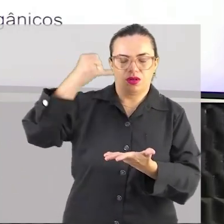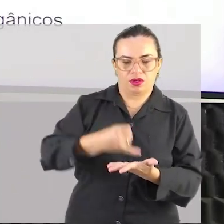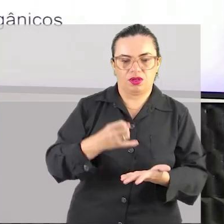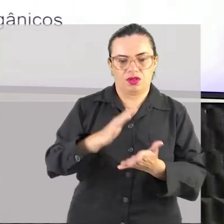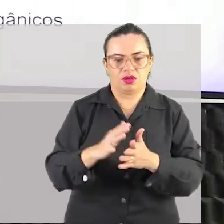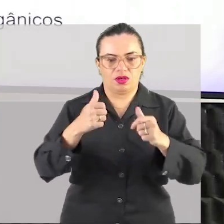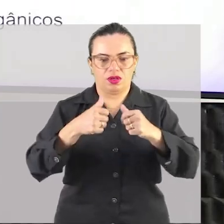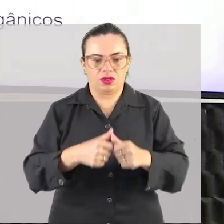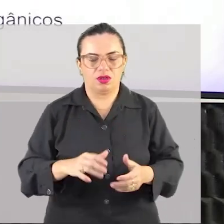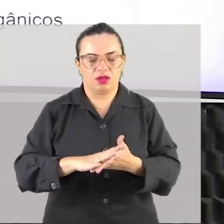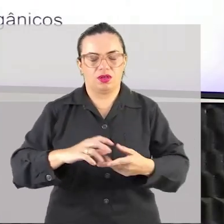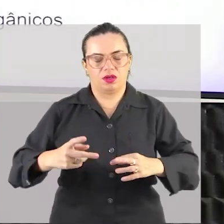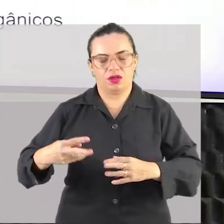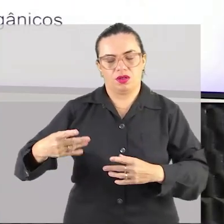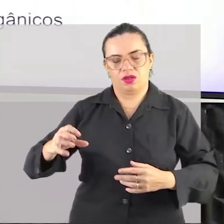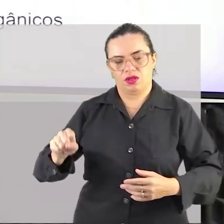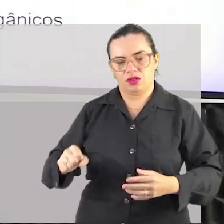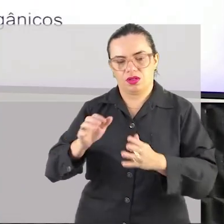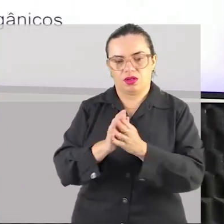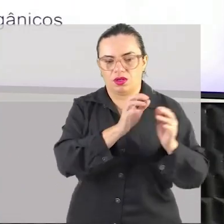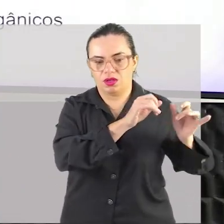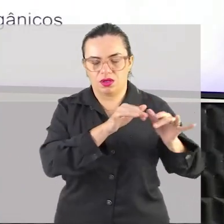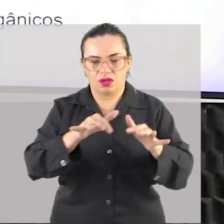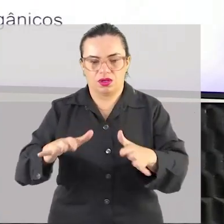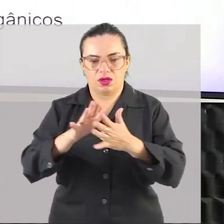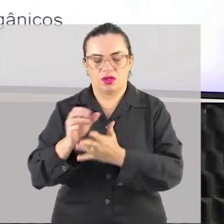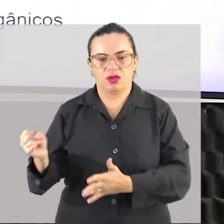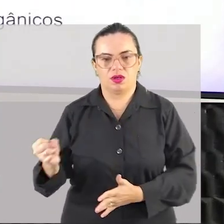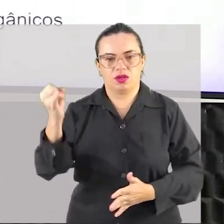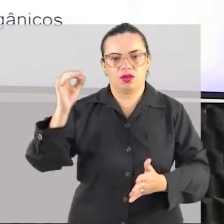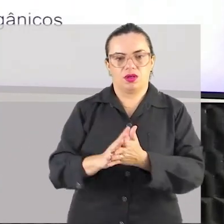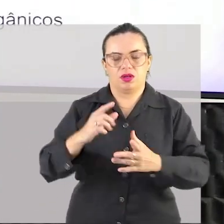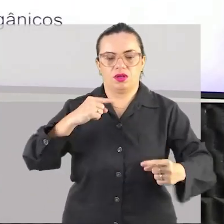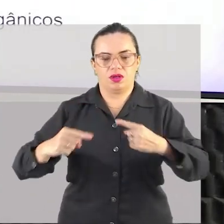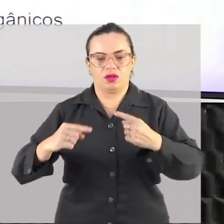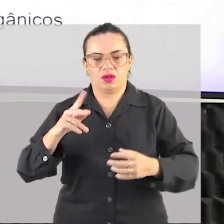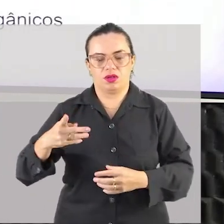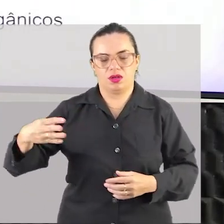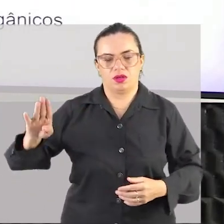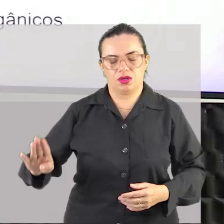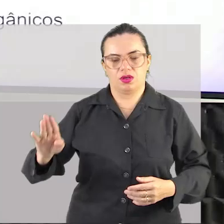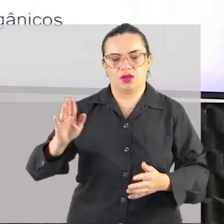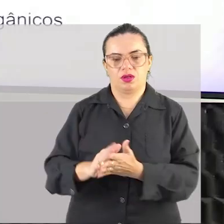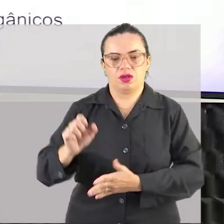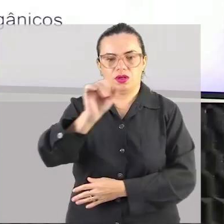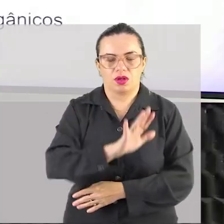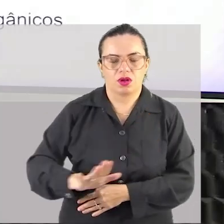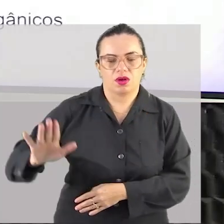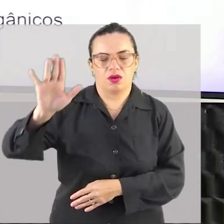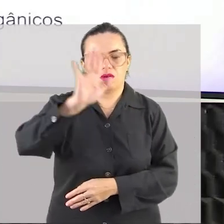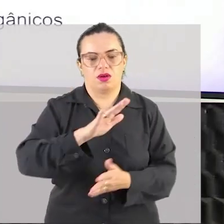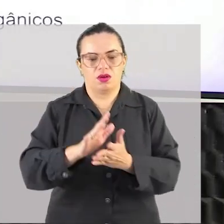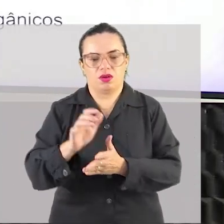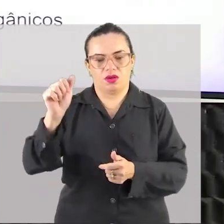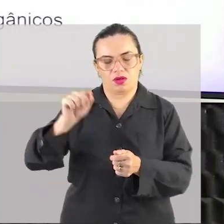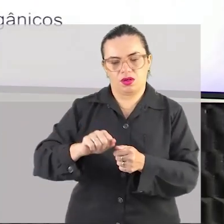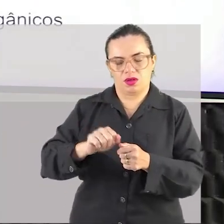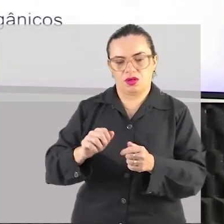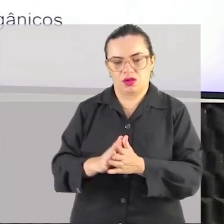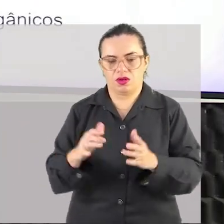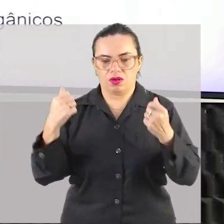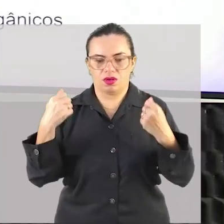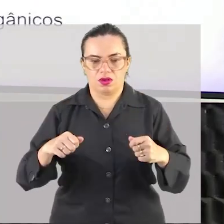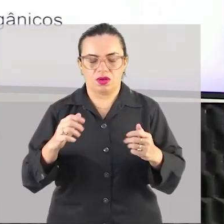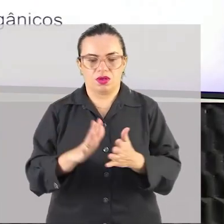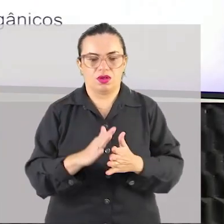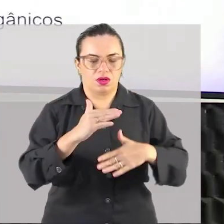a Petrobras, acaba ampliando sua importância dentro das políticas públicas nacionais e faz com que ela, por necessidade,